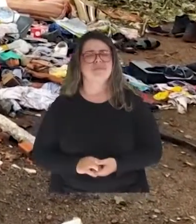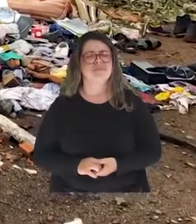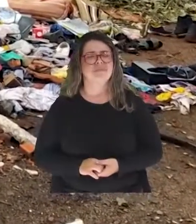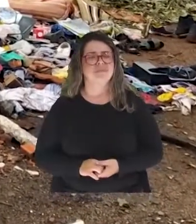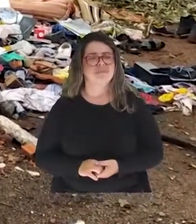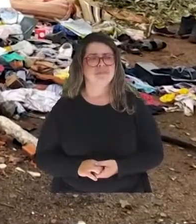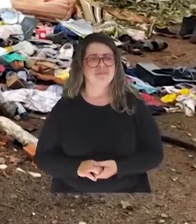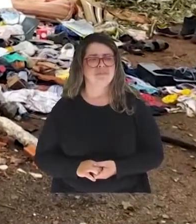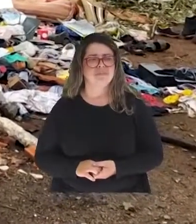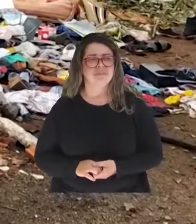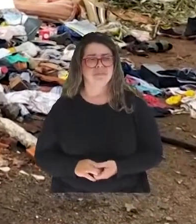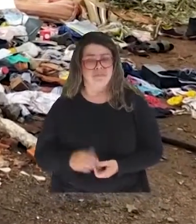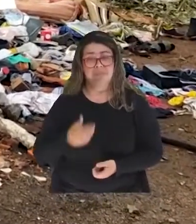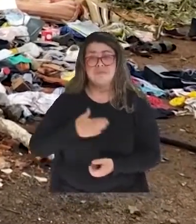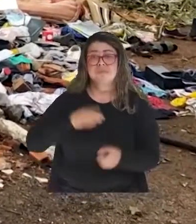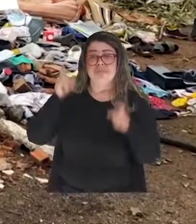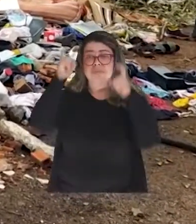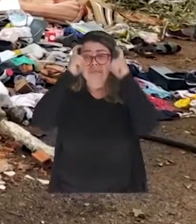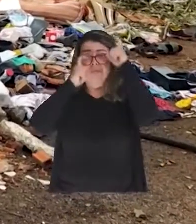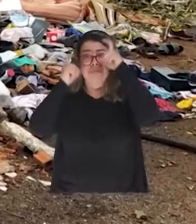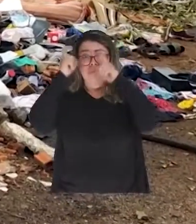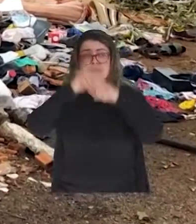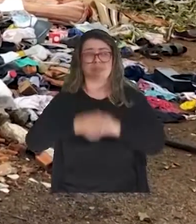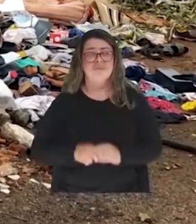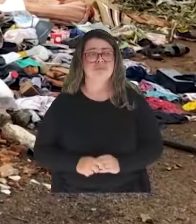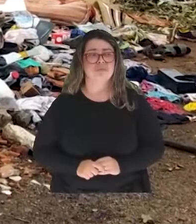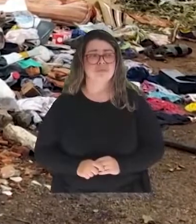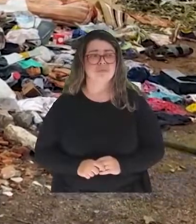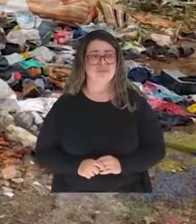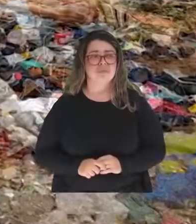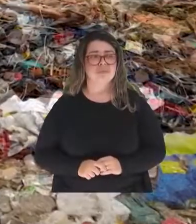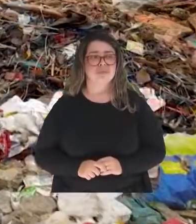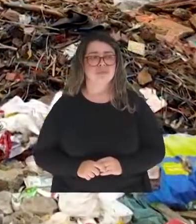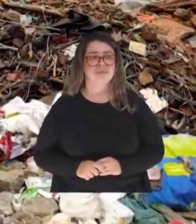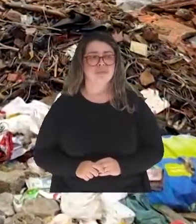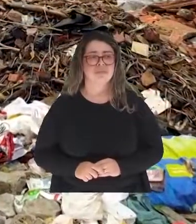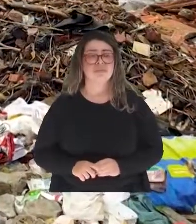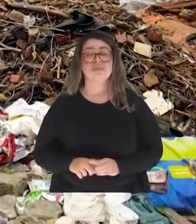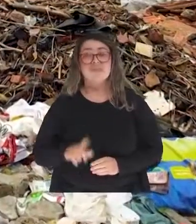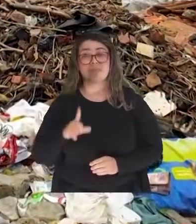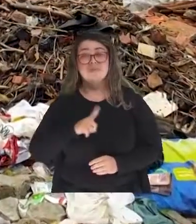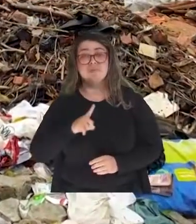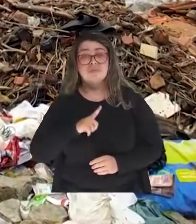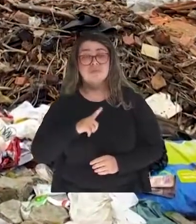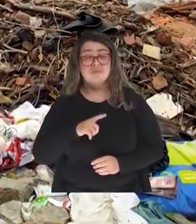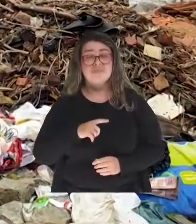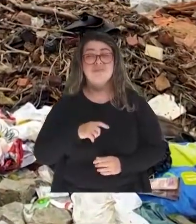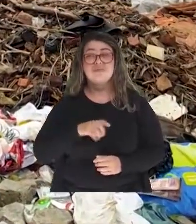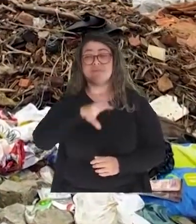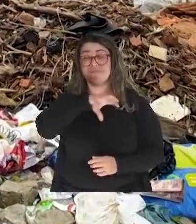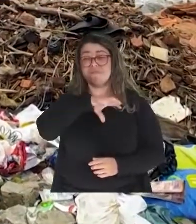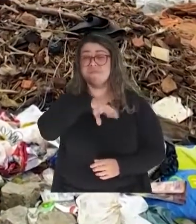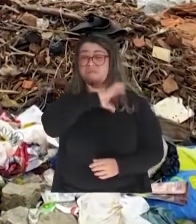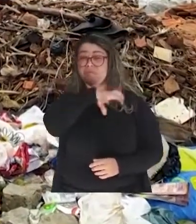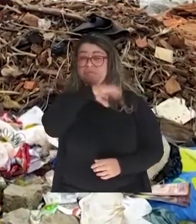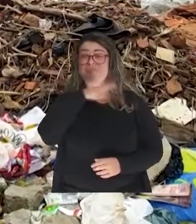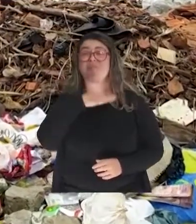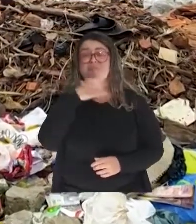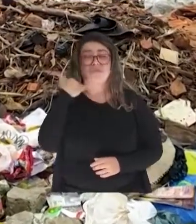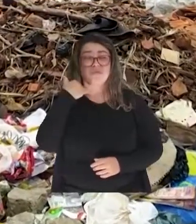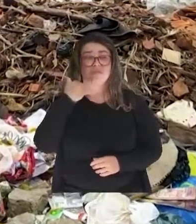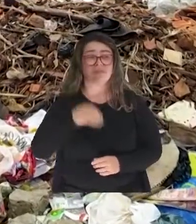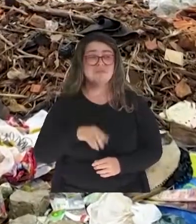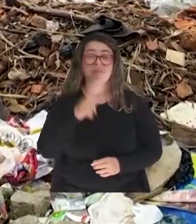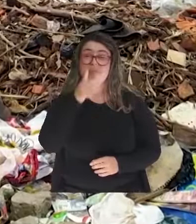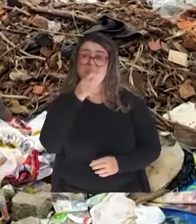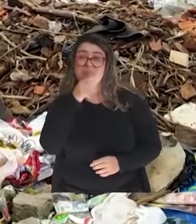o que mais me preocupa também ali é a questão de lixo até mesmo hospitalar animais mortos enfim tem uma água ali